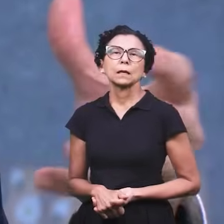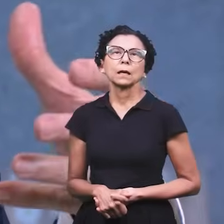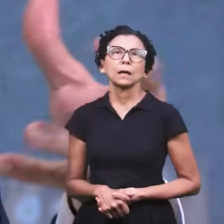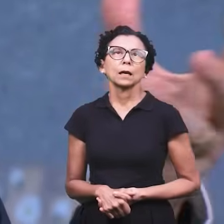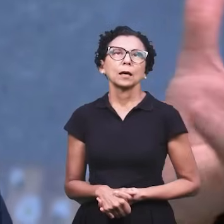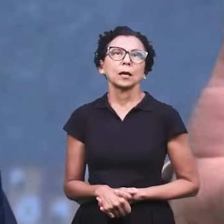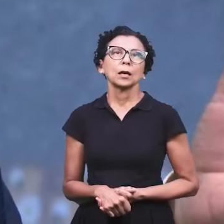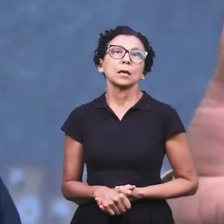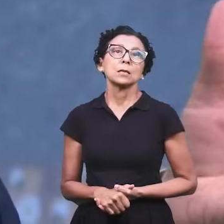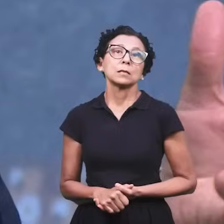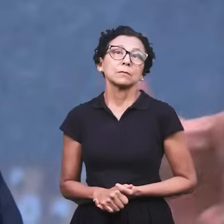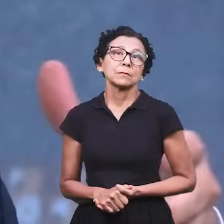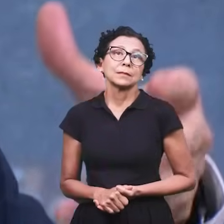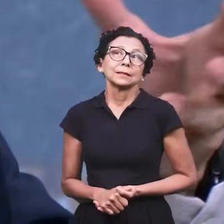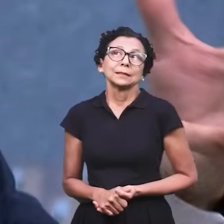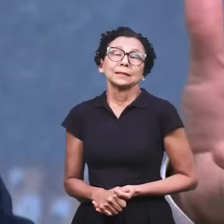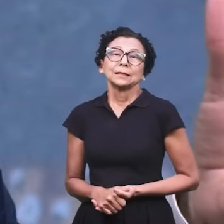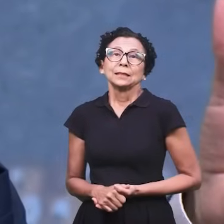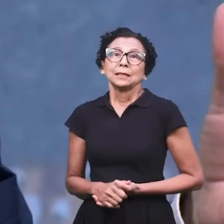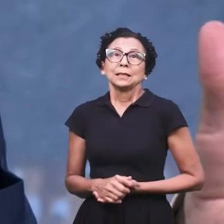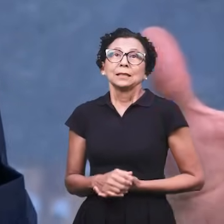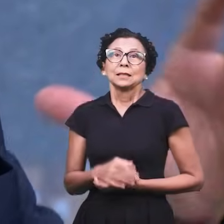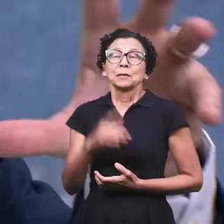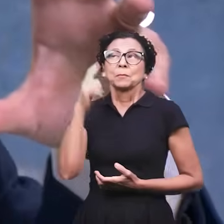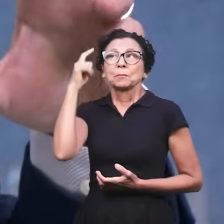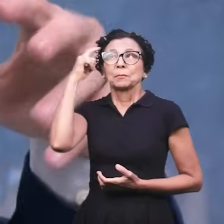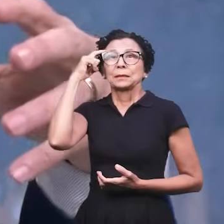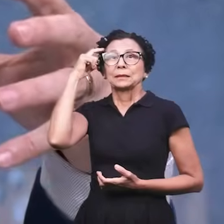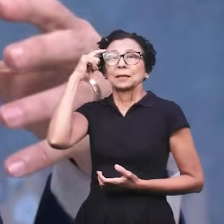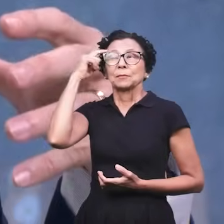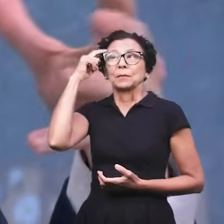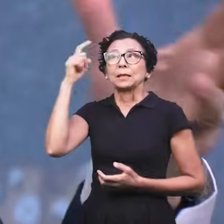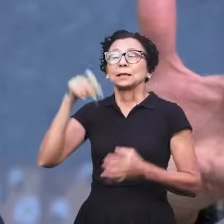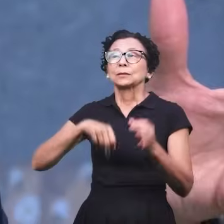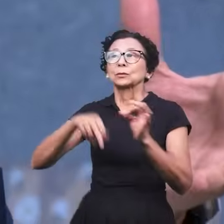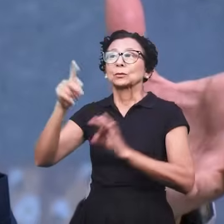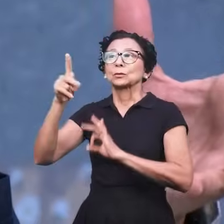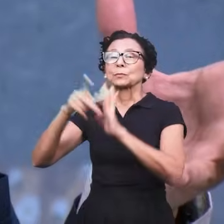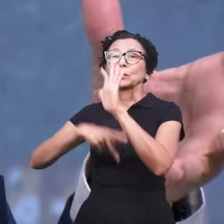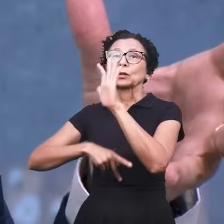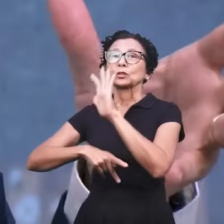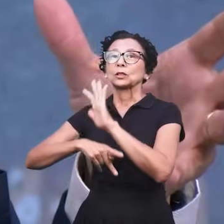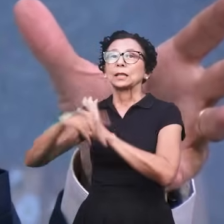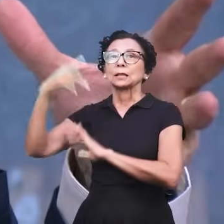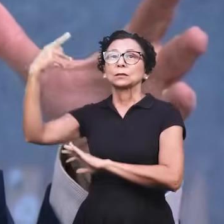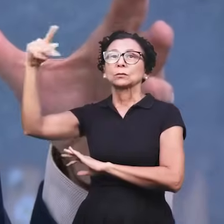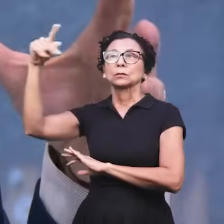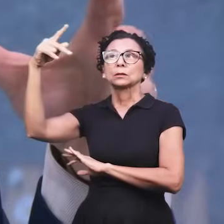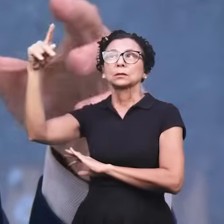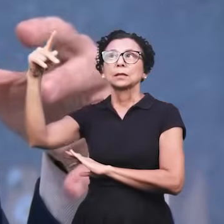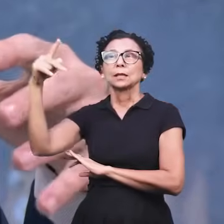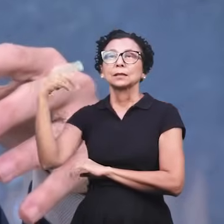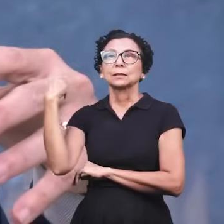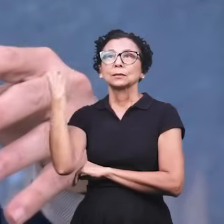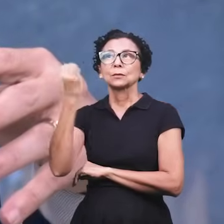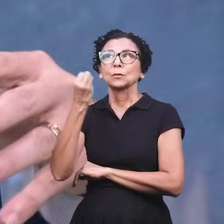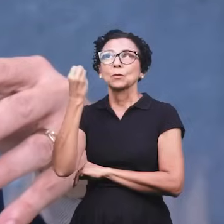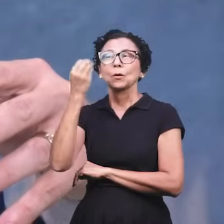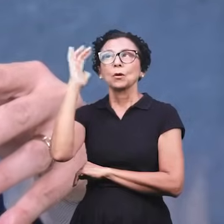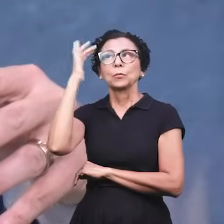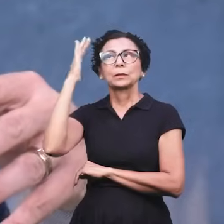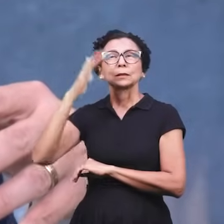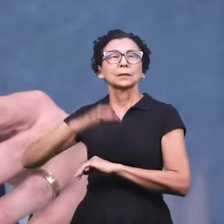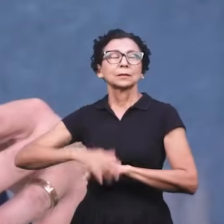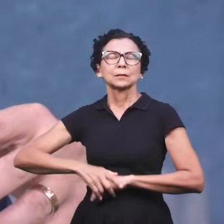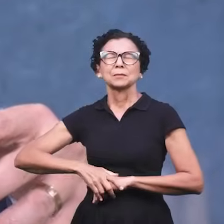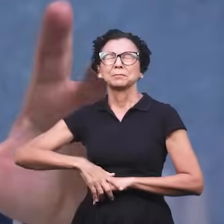entender muitas vezes a mente de Deus, aquilo que são os planos dele, porque estão além